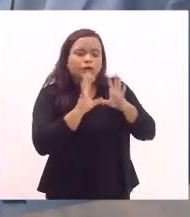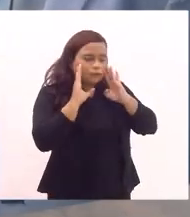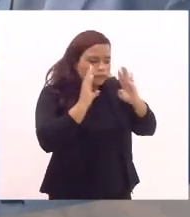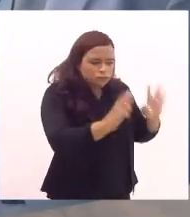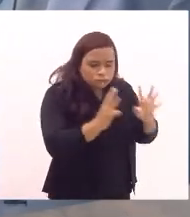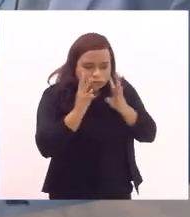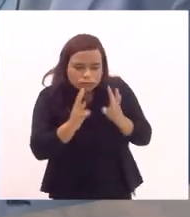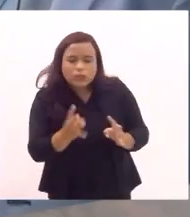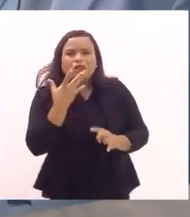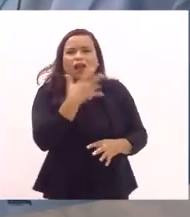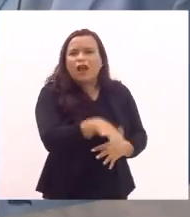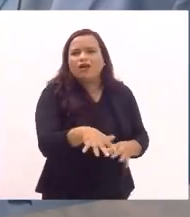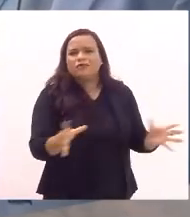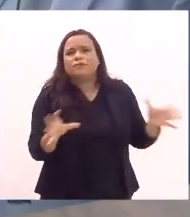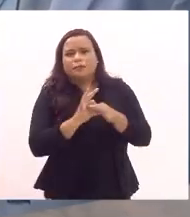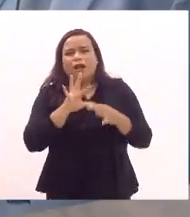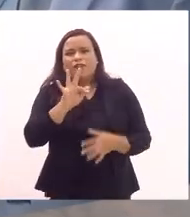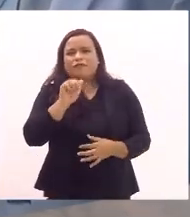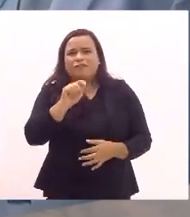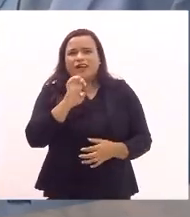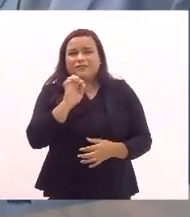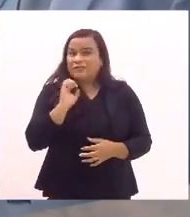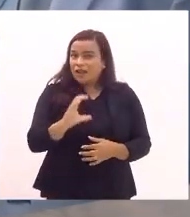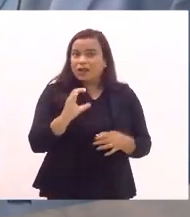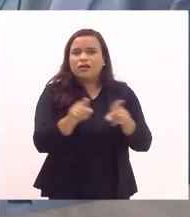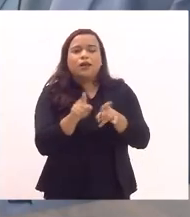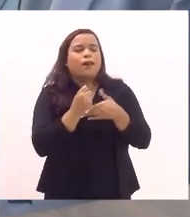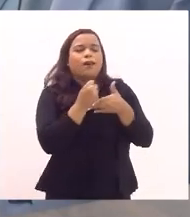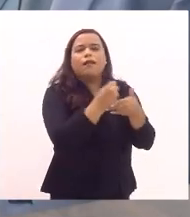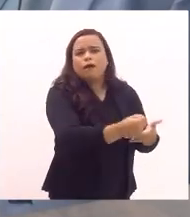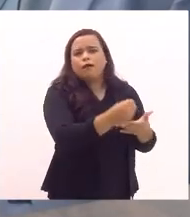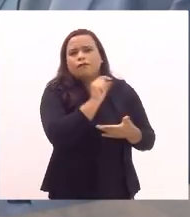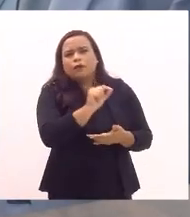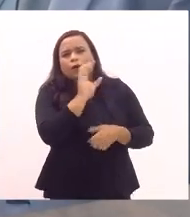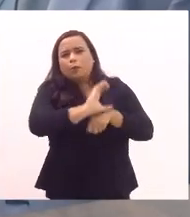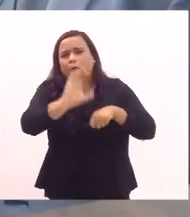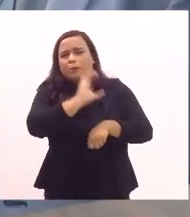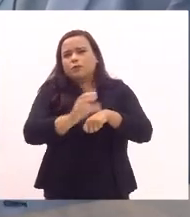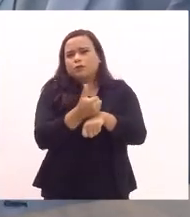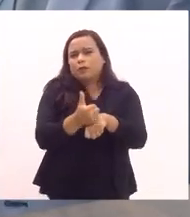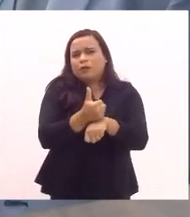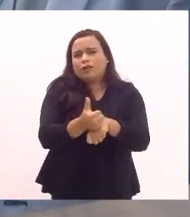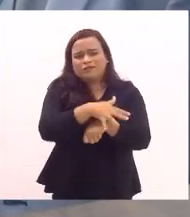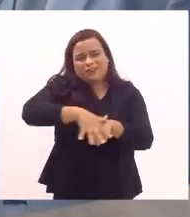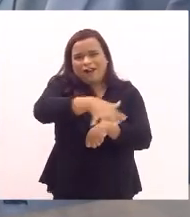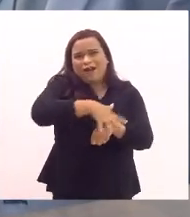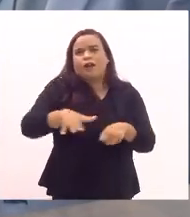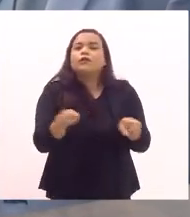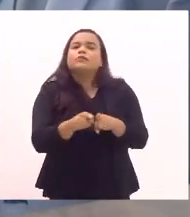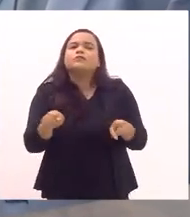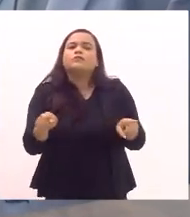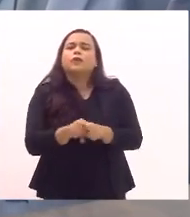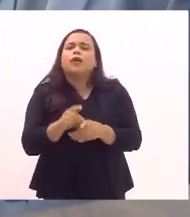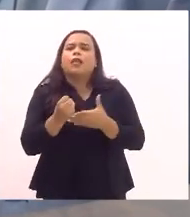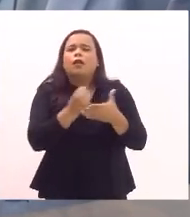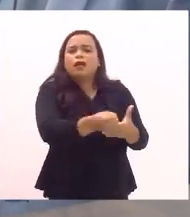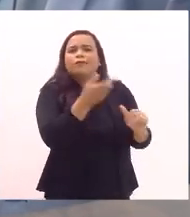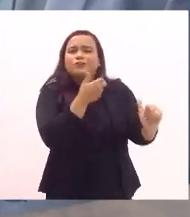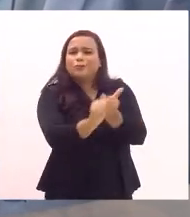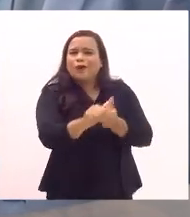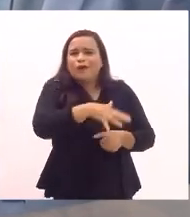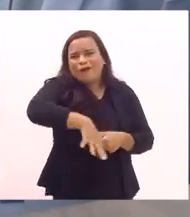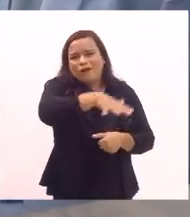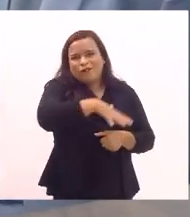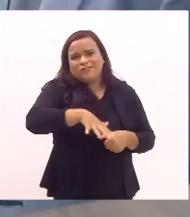crianças integrando com a Faetec e levando ali não só cursos profissionalizantes levando o esporte